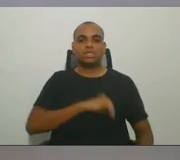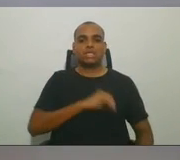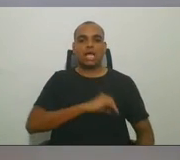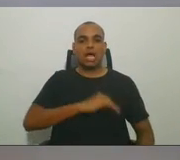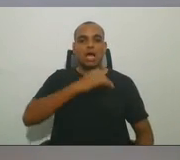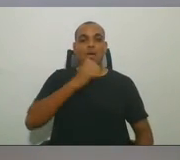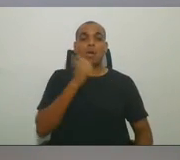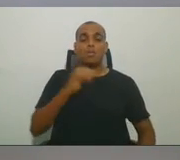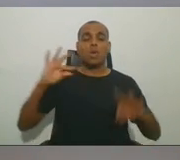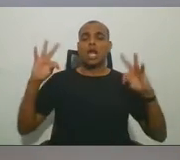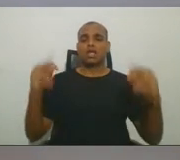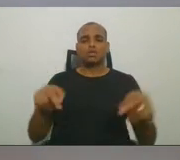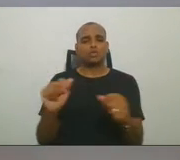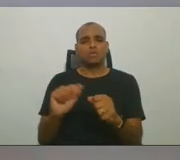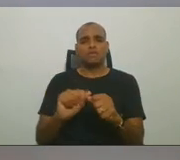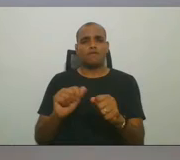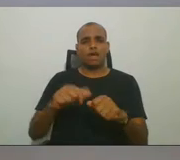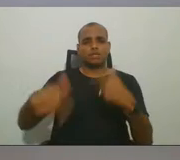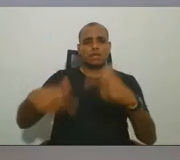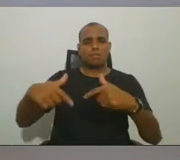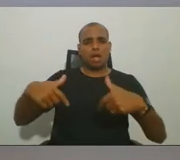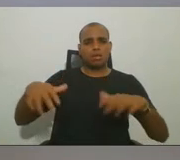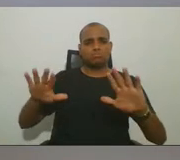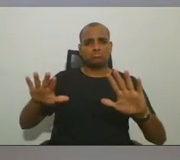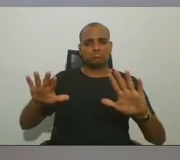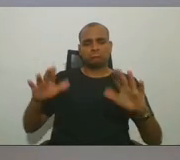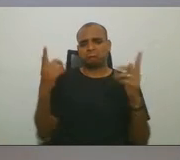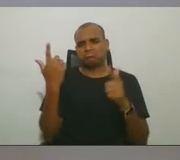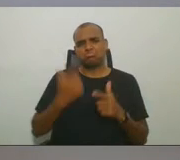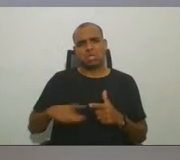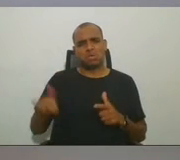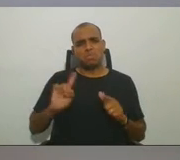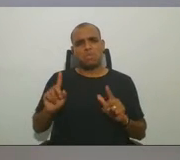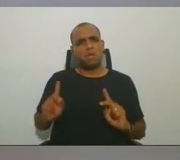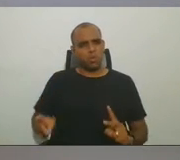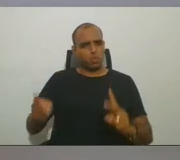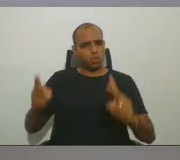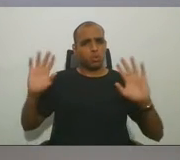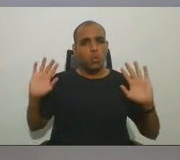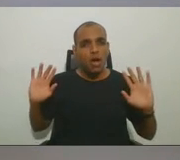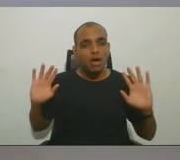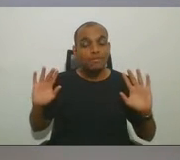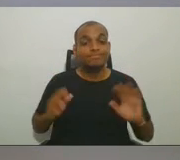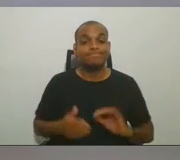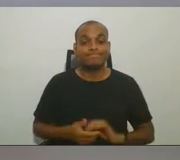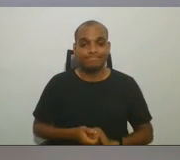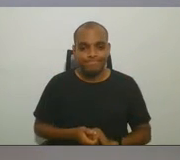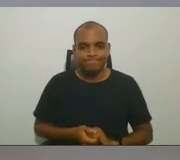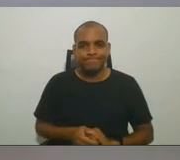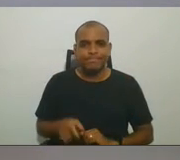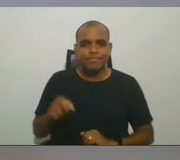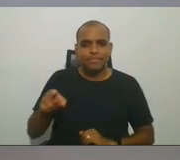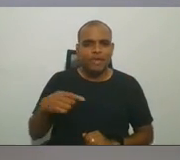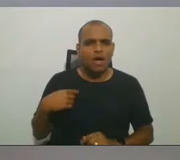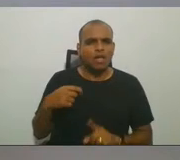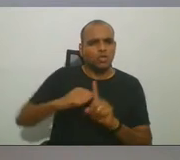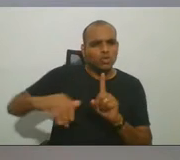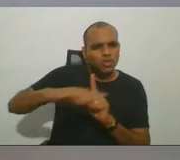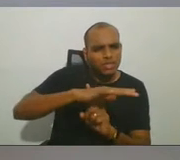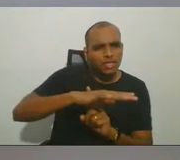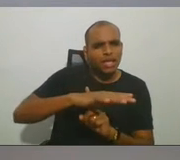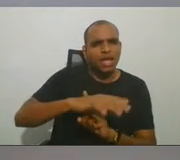mulheres fazem esse tipo de trabalho, então não tem problema que elas continuem fazendo, né? Né? Então, diante dessa